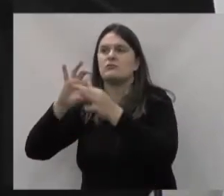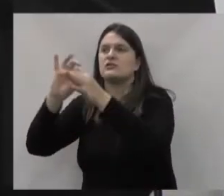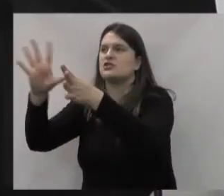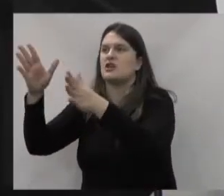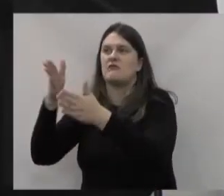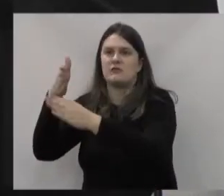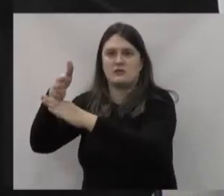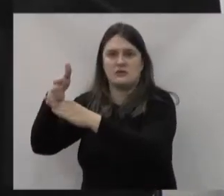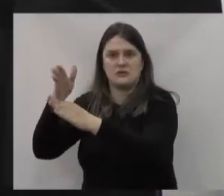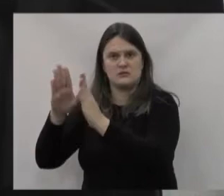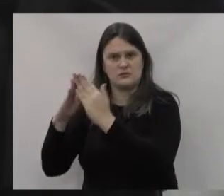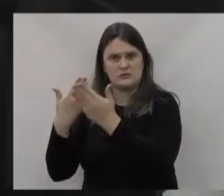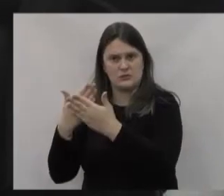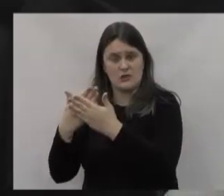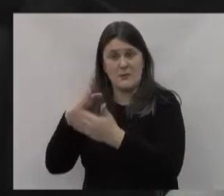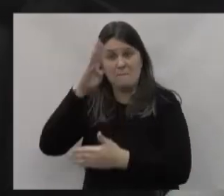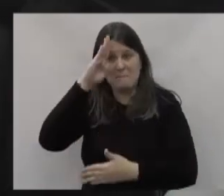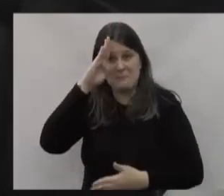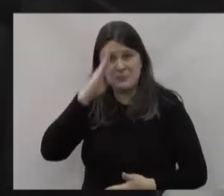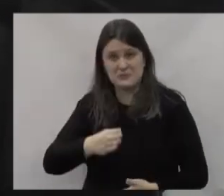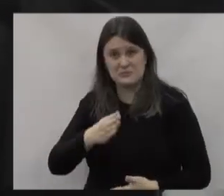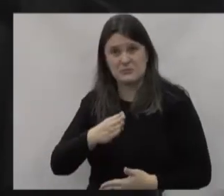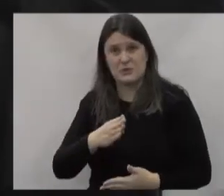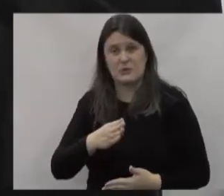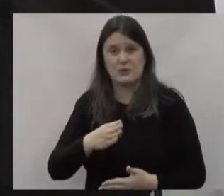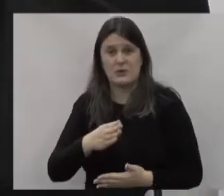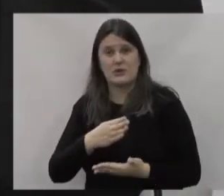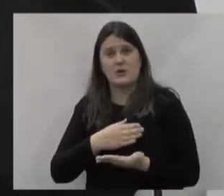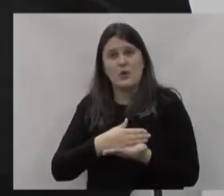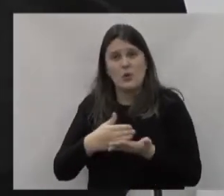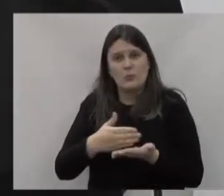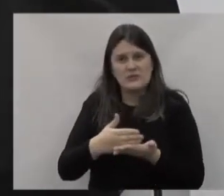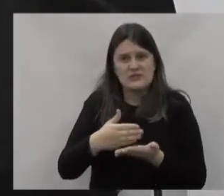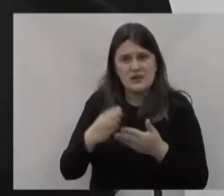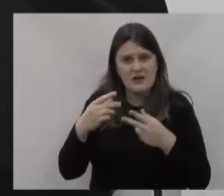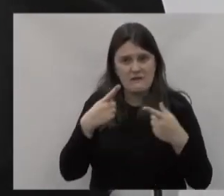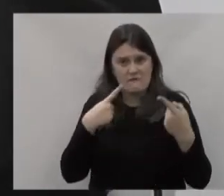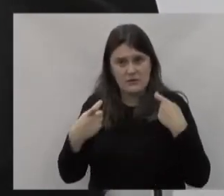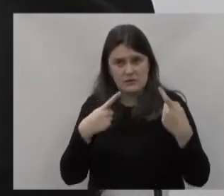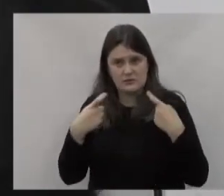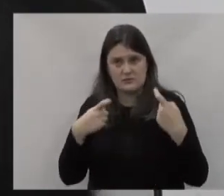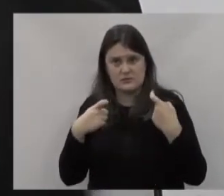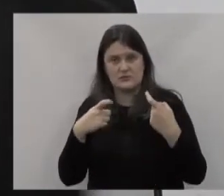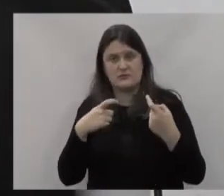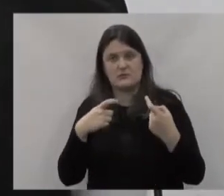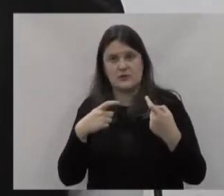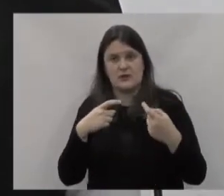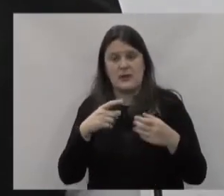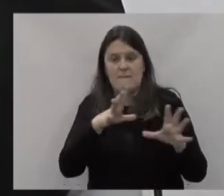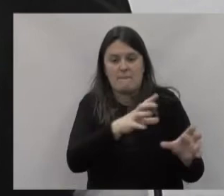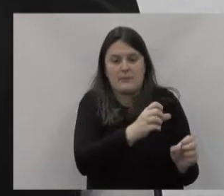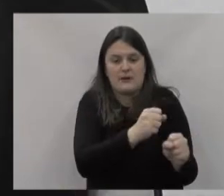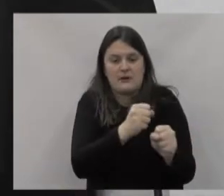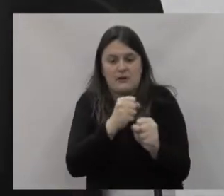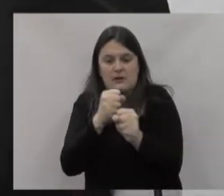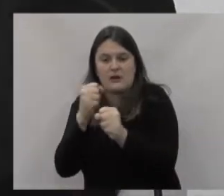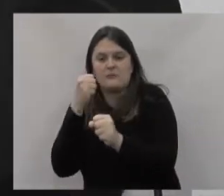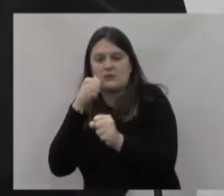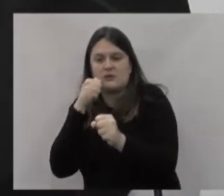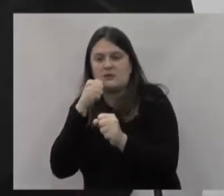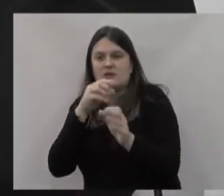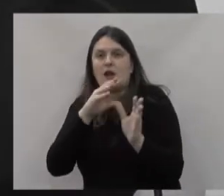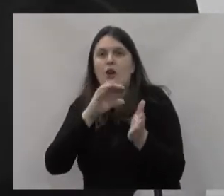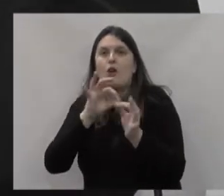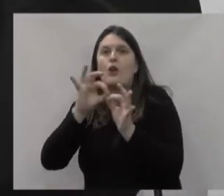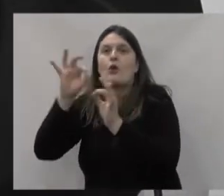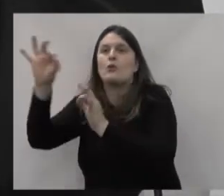escola. E, principalmente, o primeiro ato do agressor, além de retirar essa adolescente, essa criança de perto